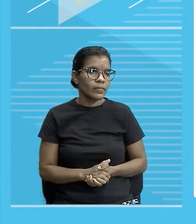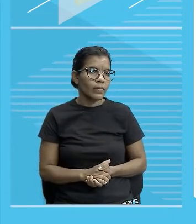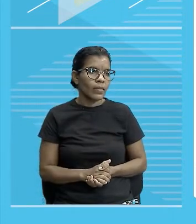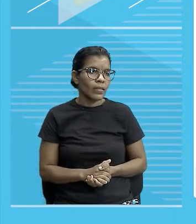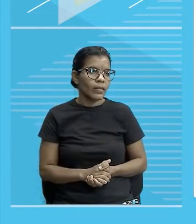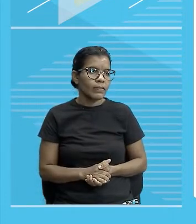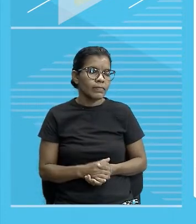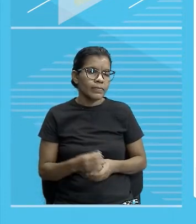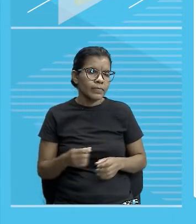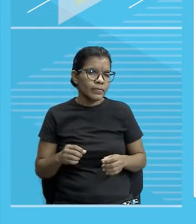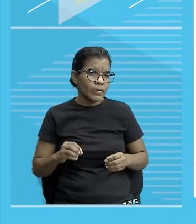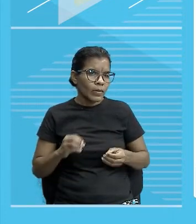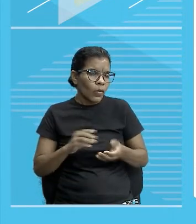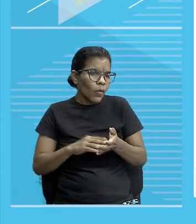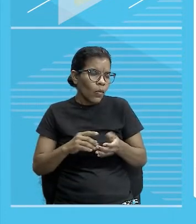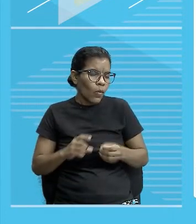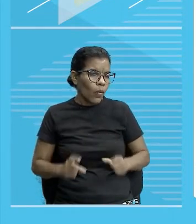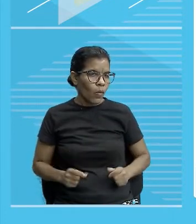quanto